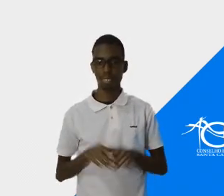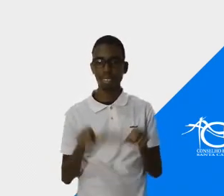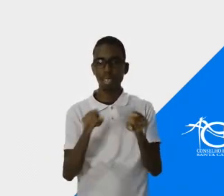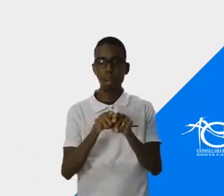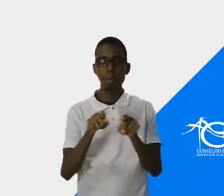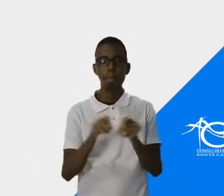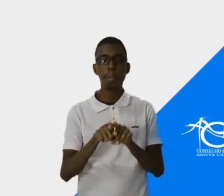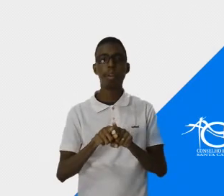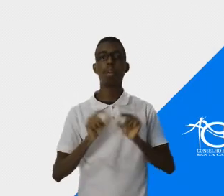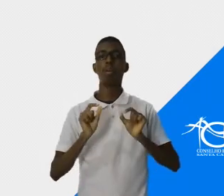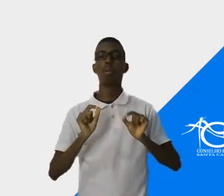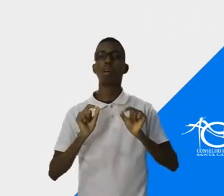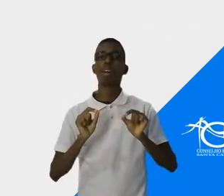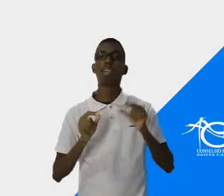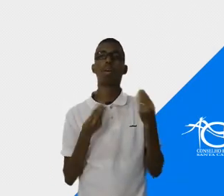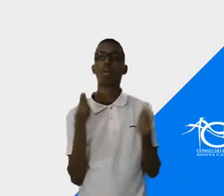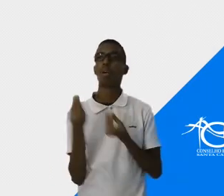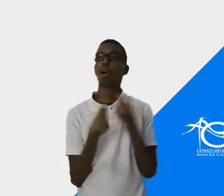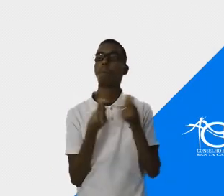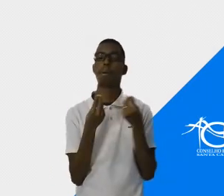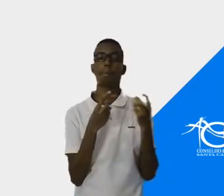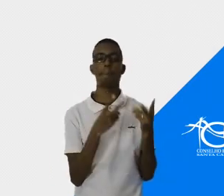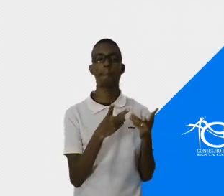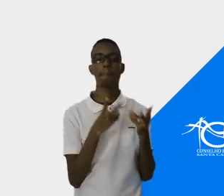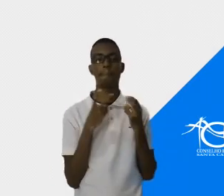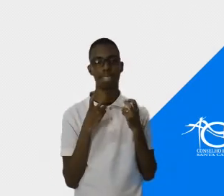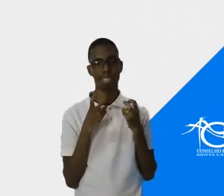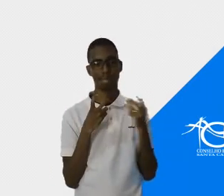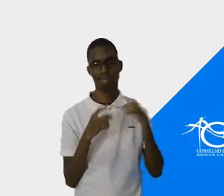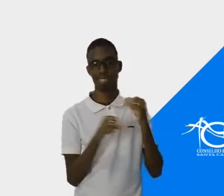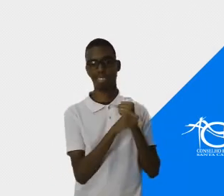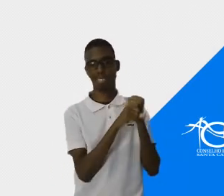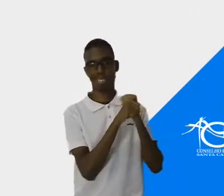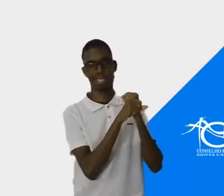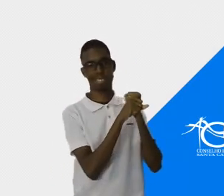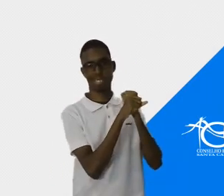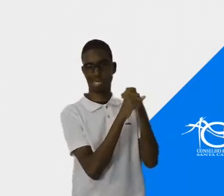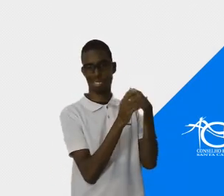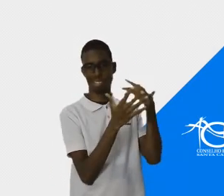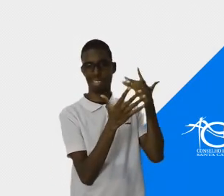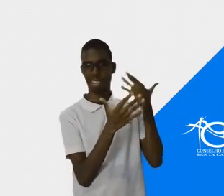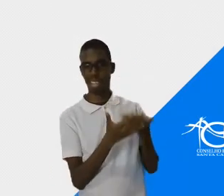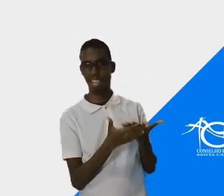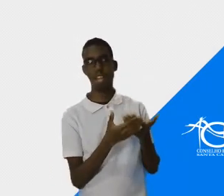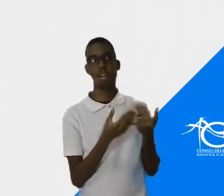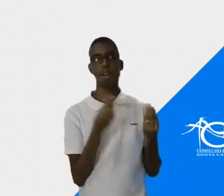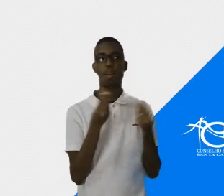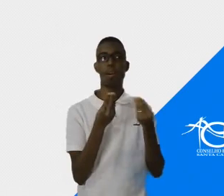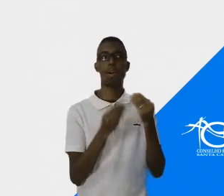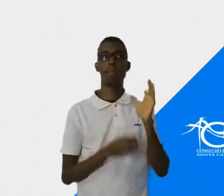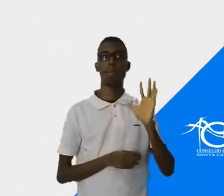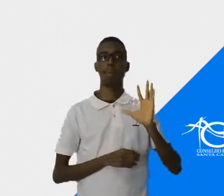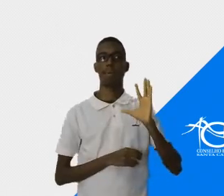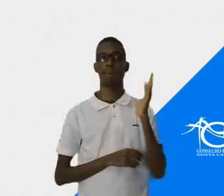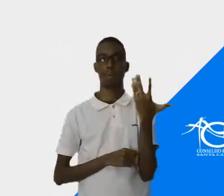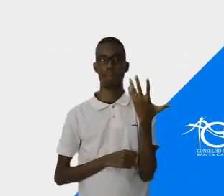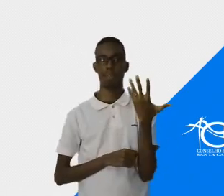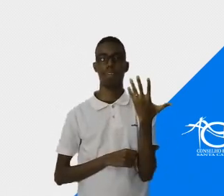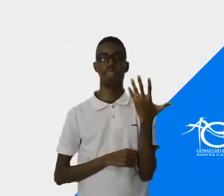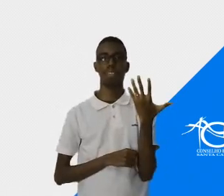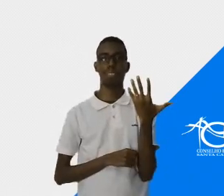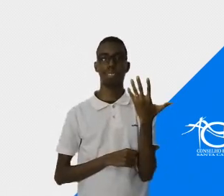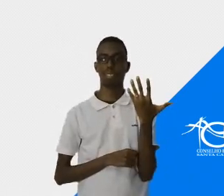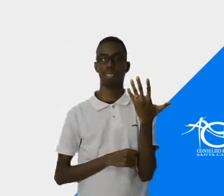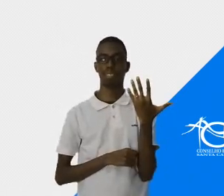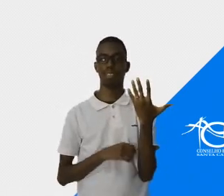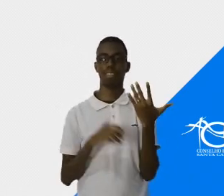percebido, sentido, especialmente nos últimos anos, com tantos acontecimentos que têm havido relacionado ao campo do trânsito,